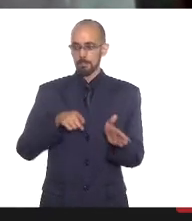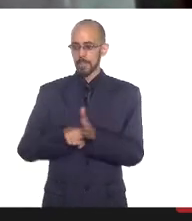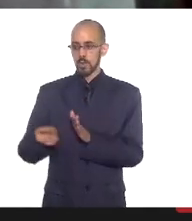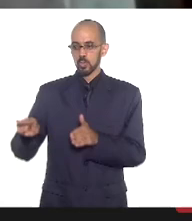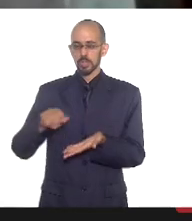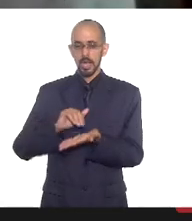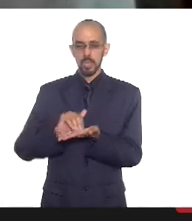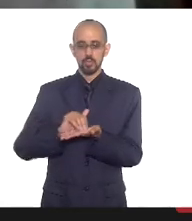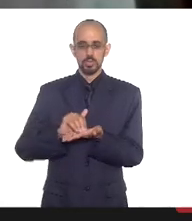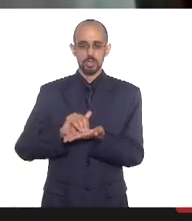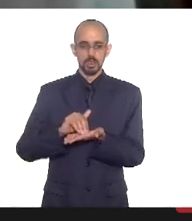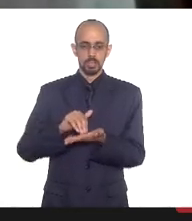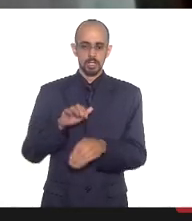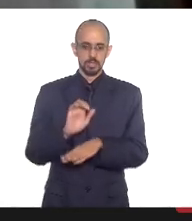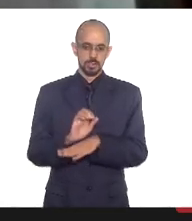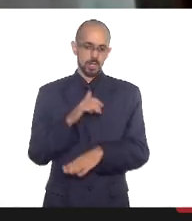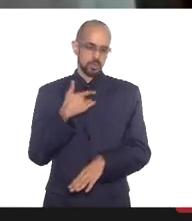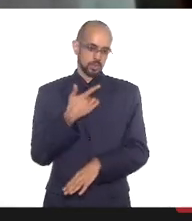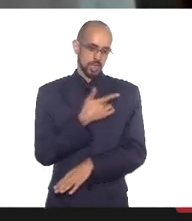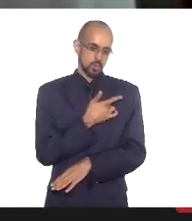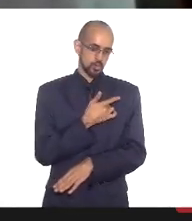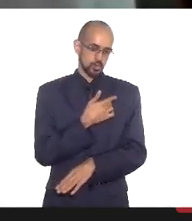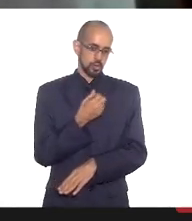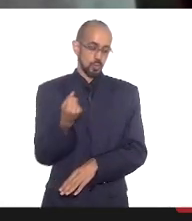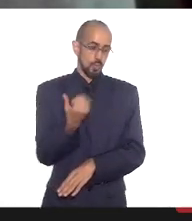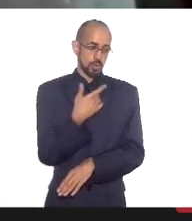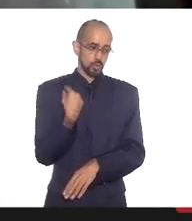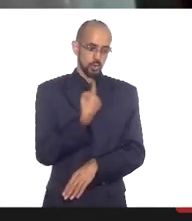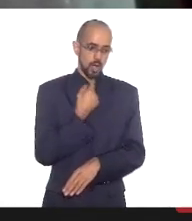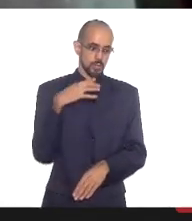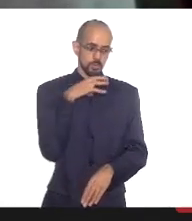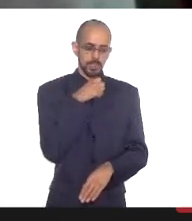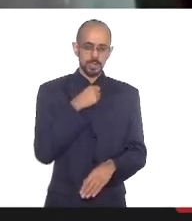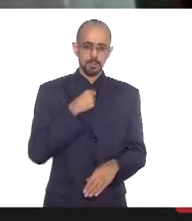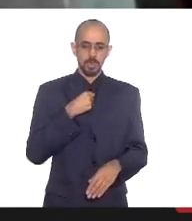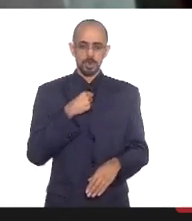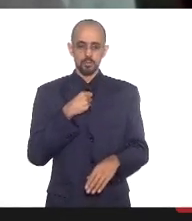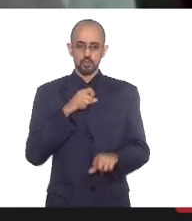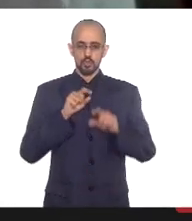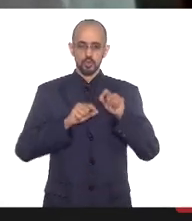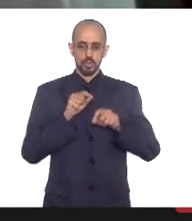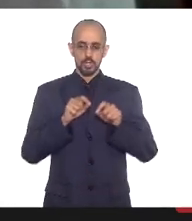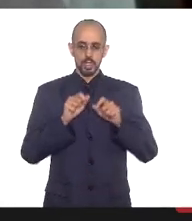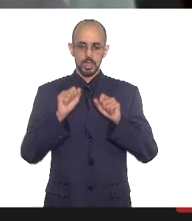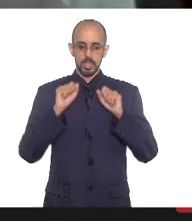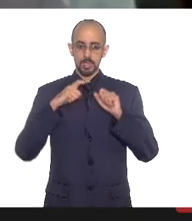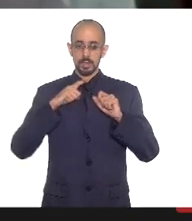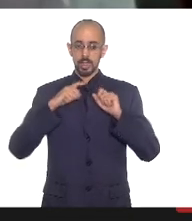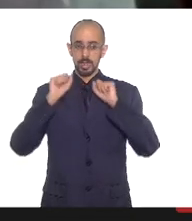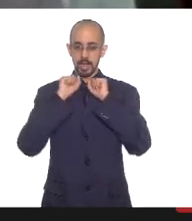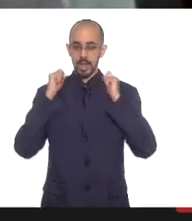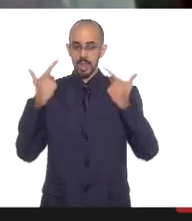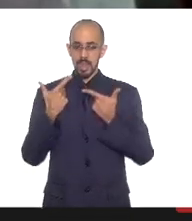de saúde um pouco da gente chega e percebe que está chegando na Assembleia Legislativa diversas demandas de diversos